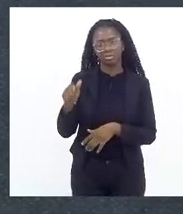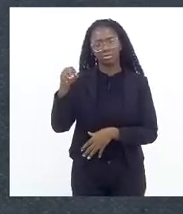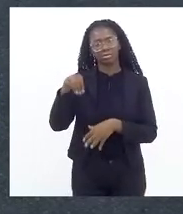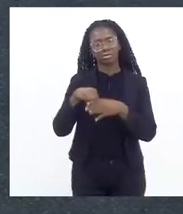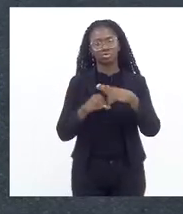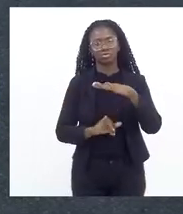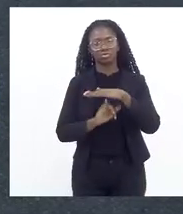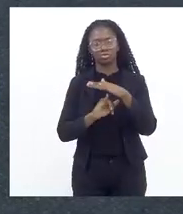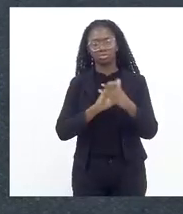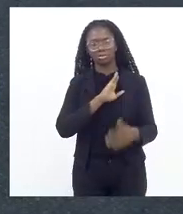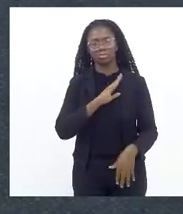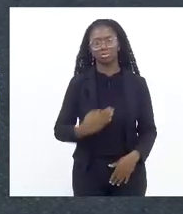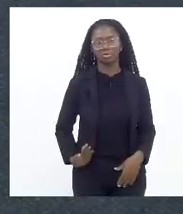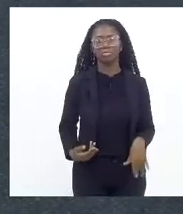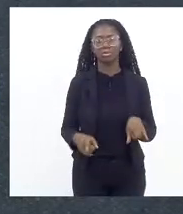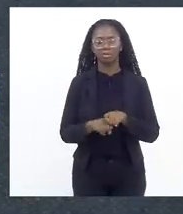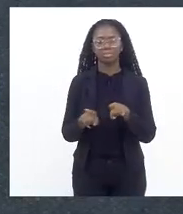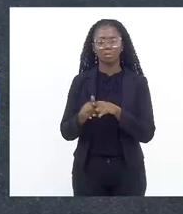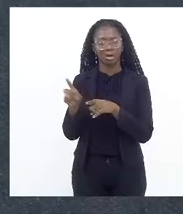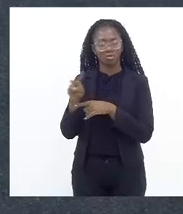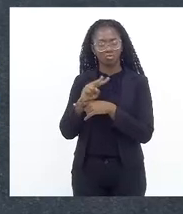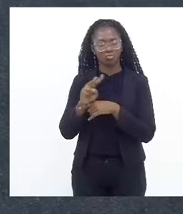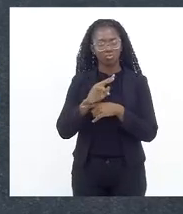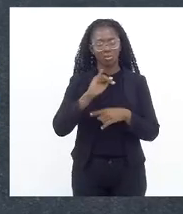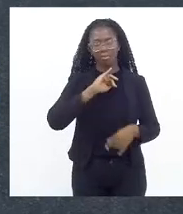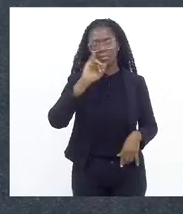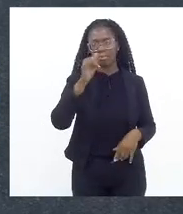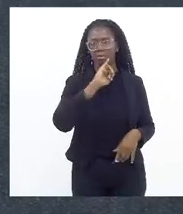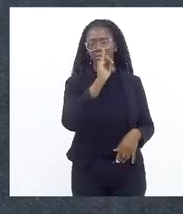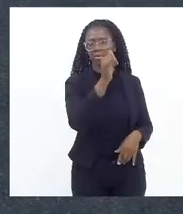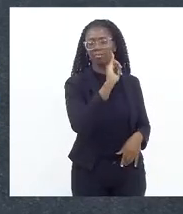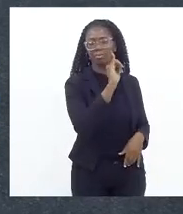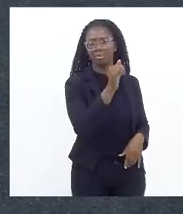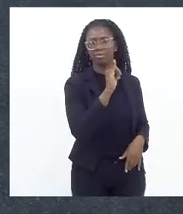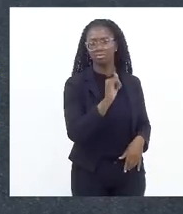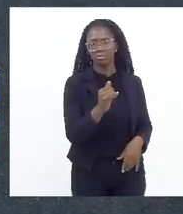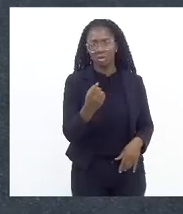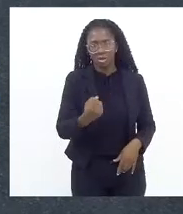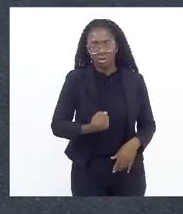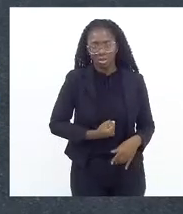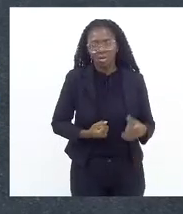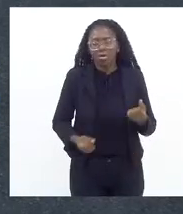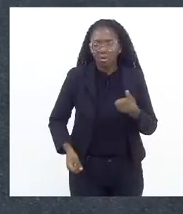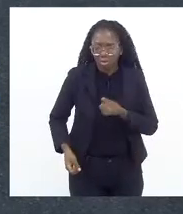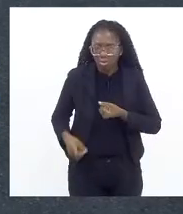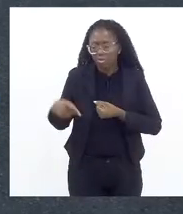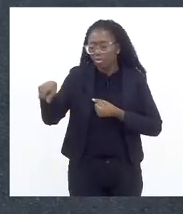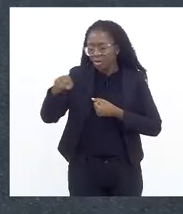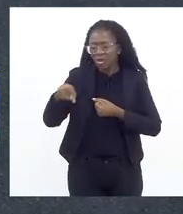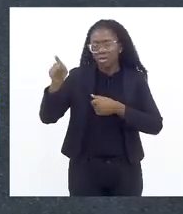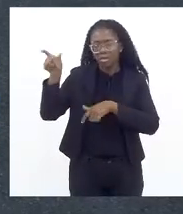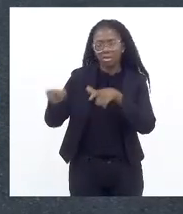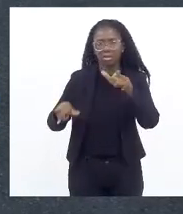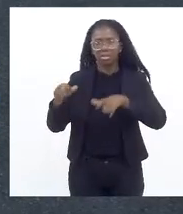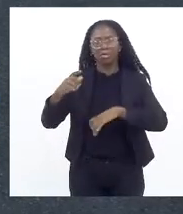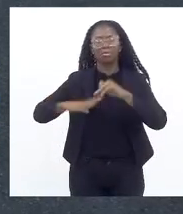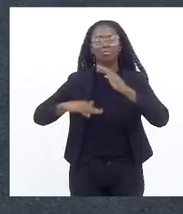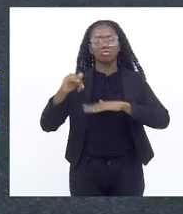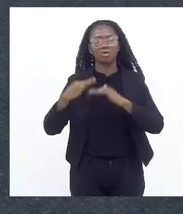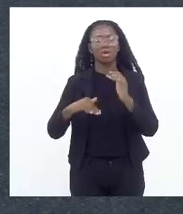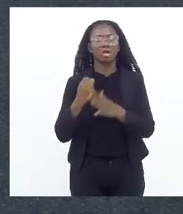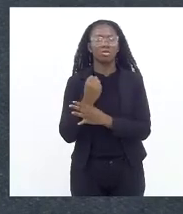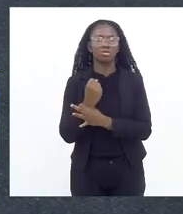também sobre o monitoramento, sobre as notificações de casos de suicídios desses profissionais da área da